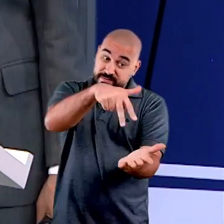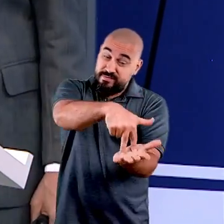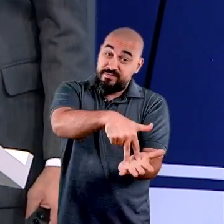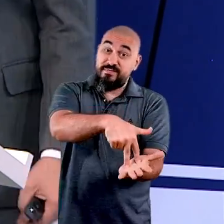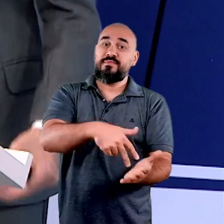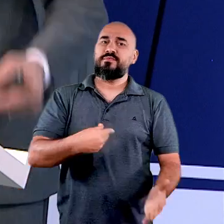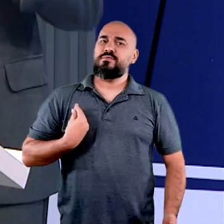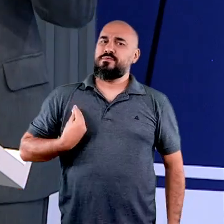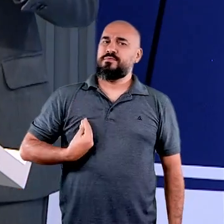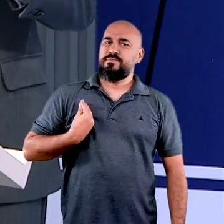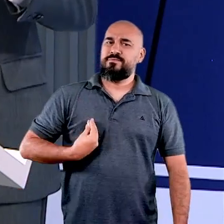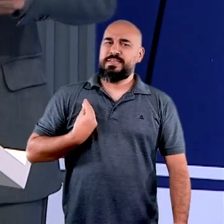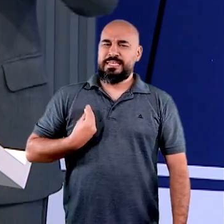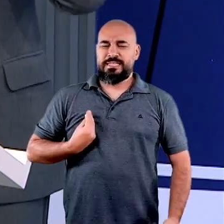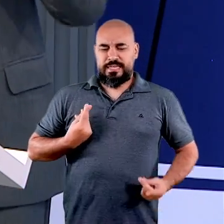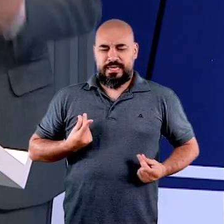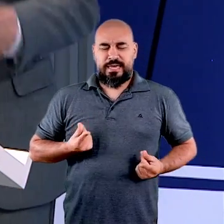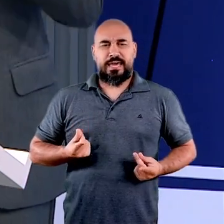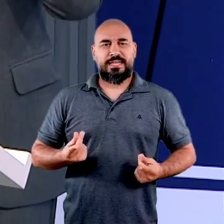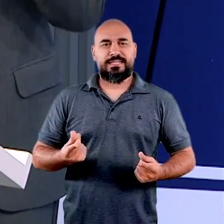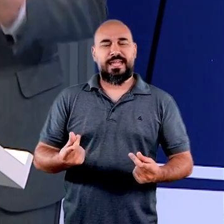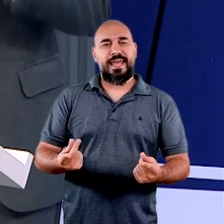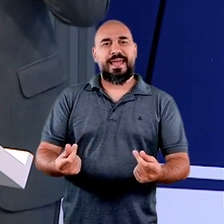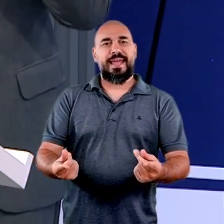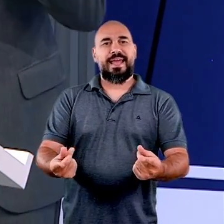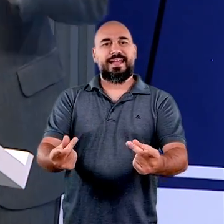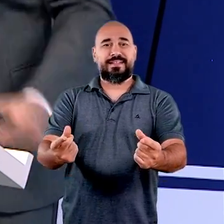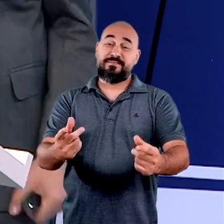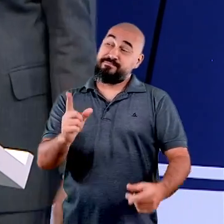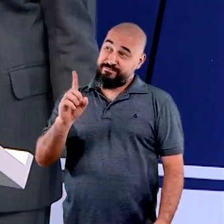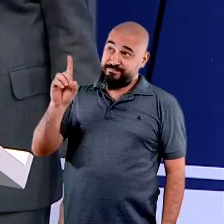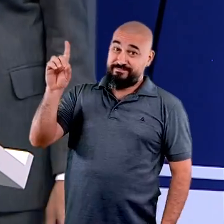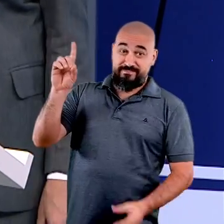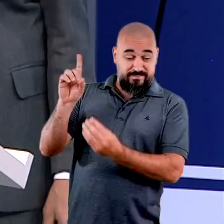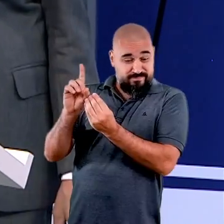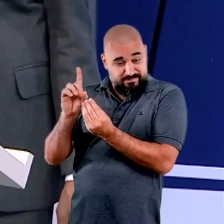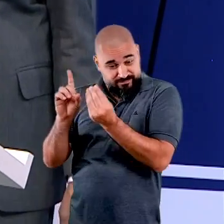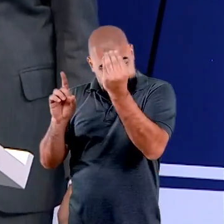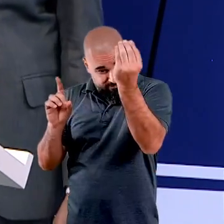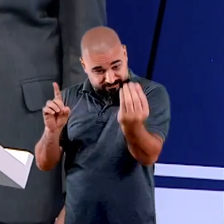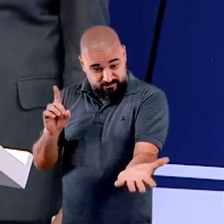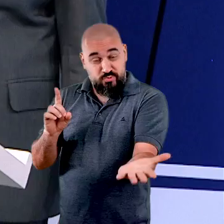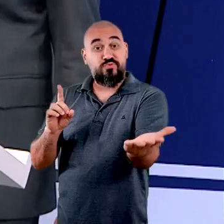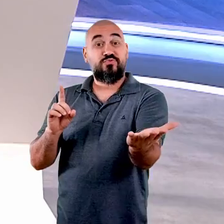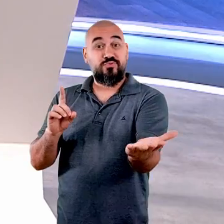e poderão desfrutar da vida eterna que Deus tem para nós.